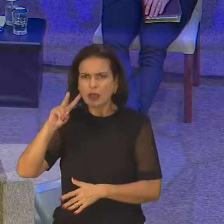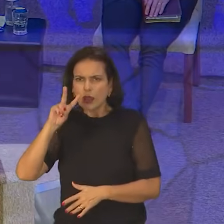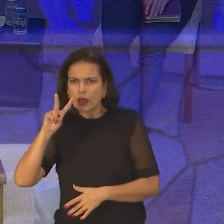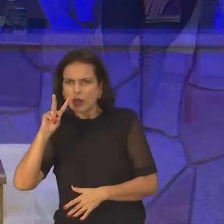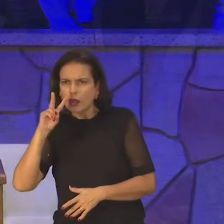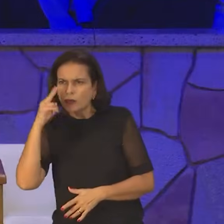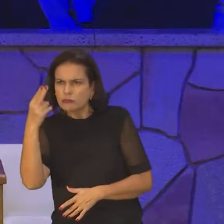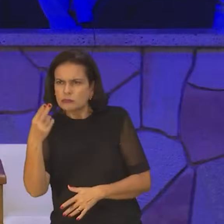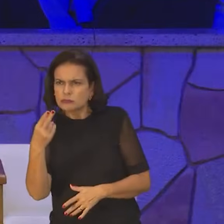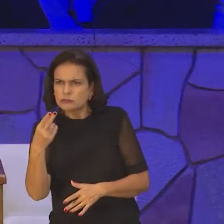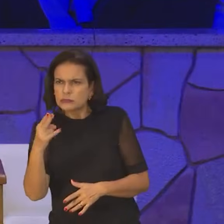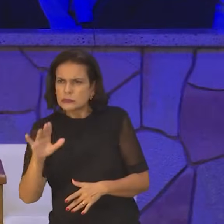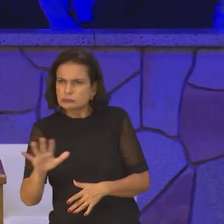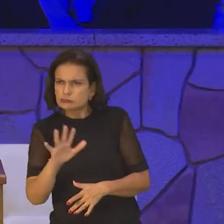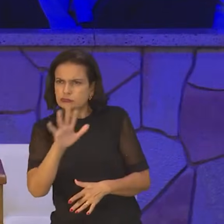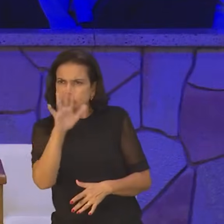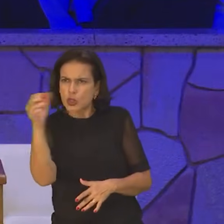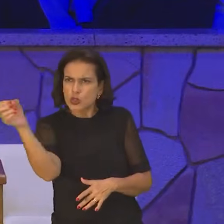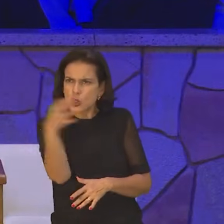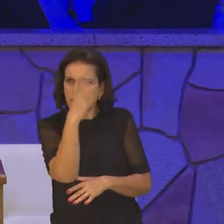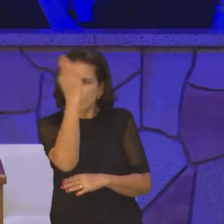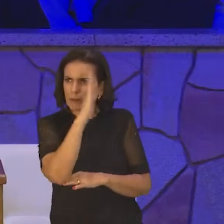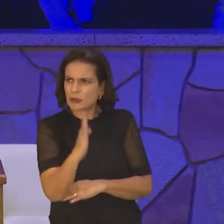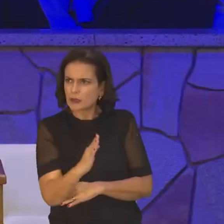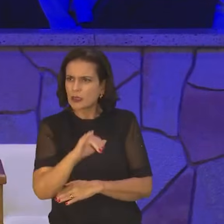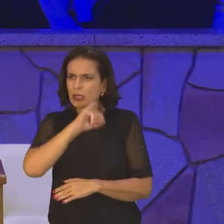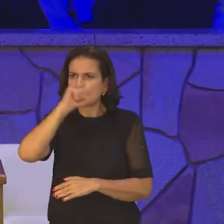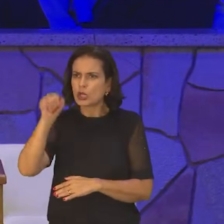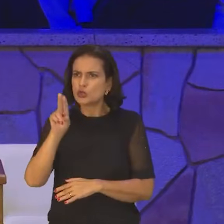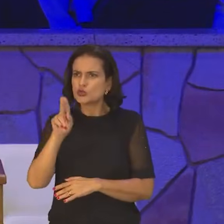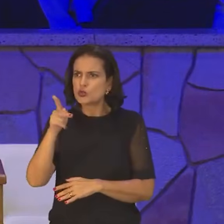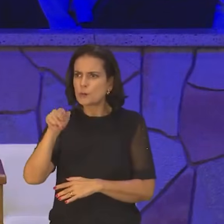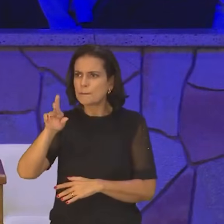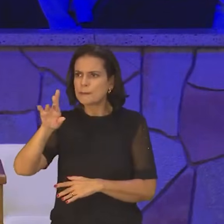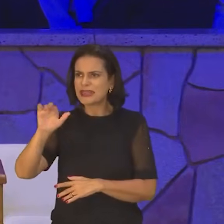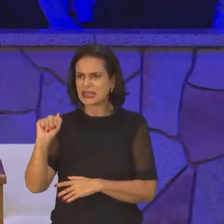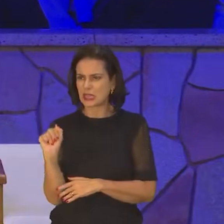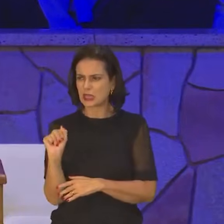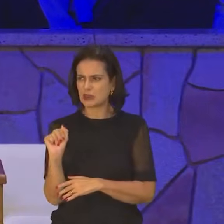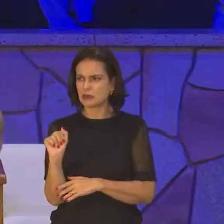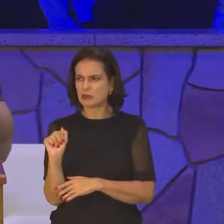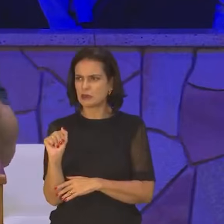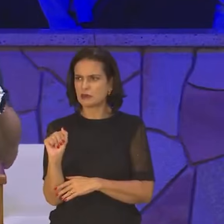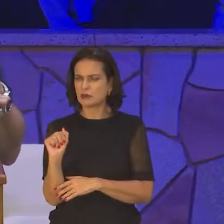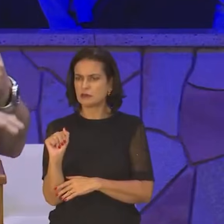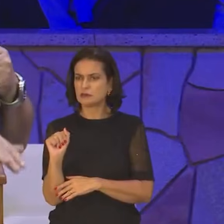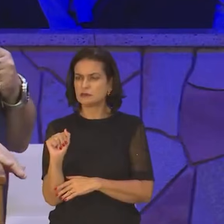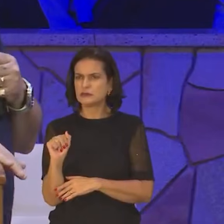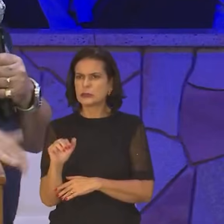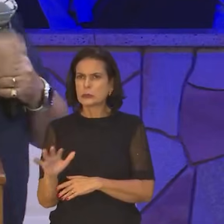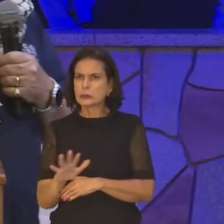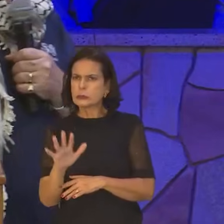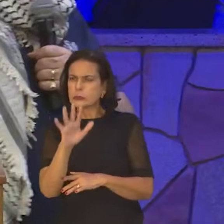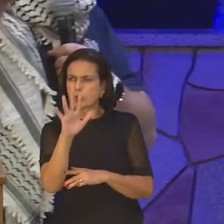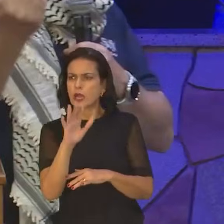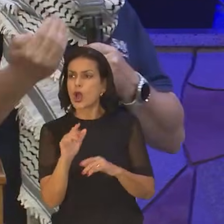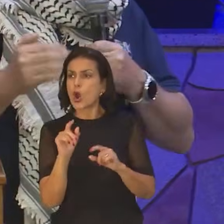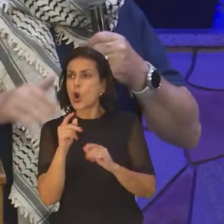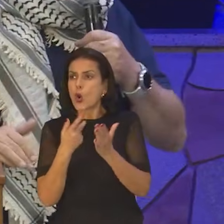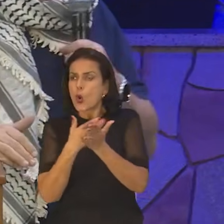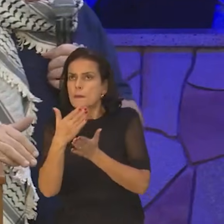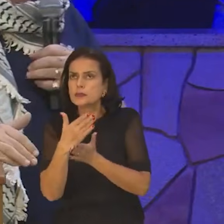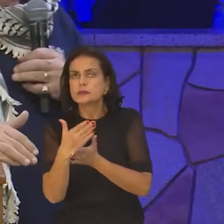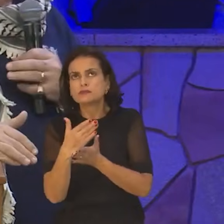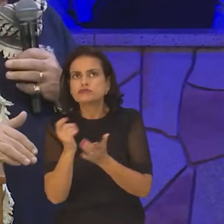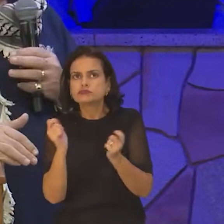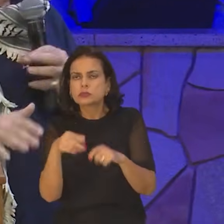é uma favela nova aí do Brasil, chama Jupira. Falei, aqui eu posso começar. Aí voltei à metade